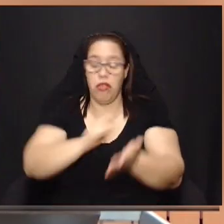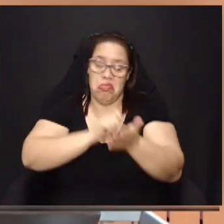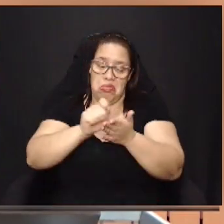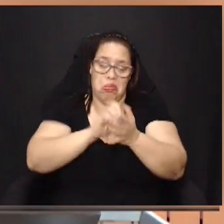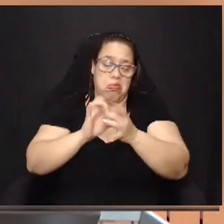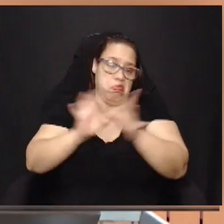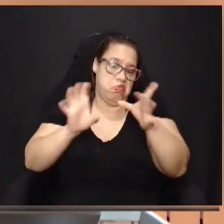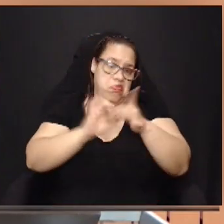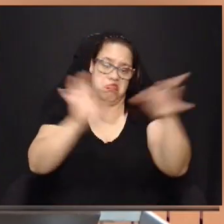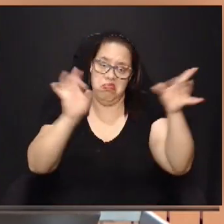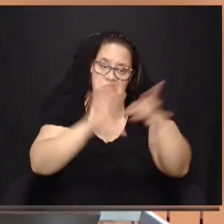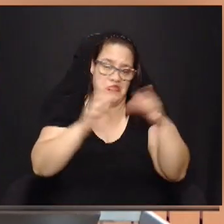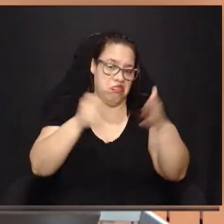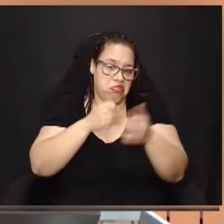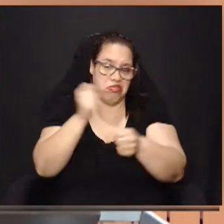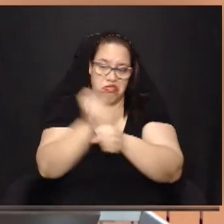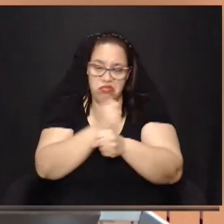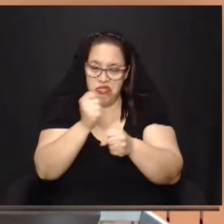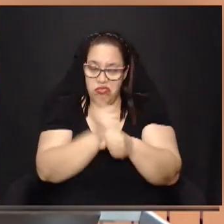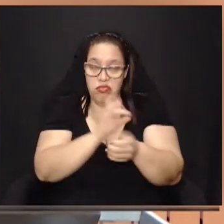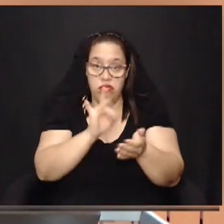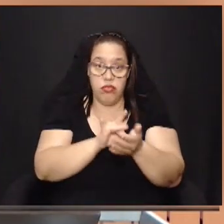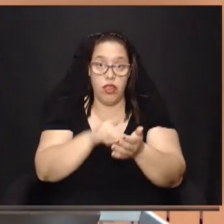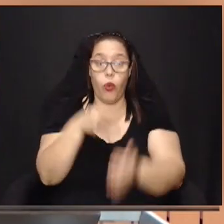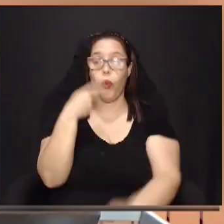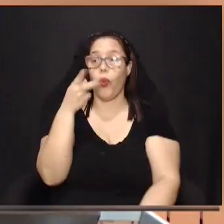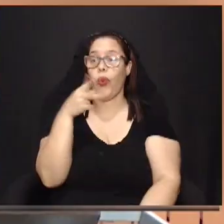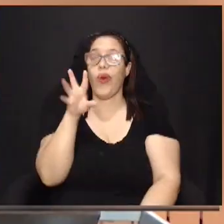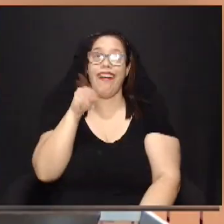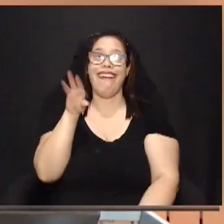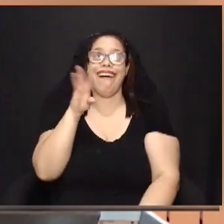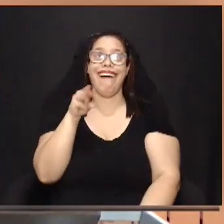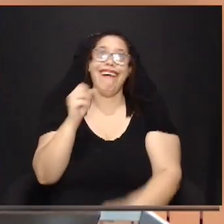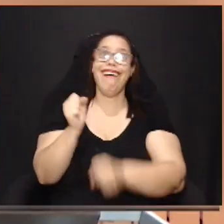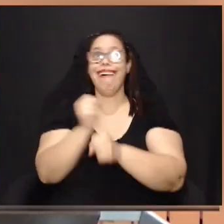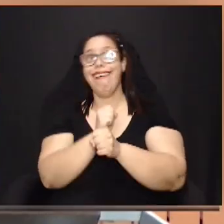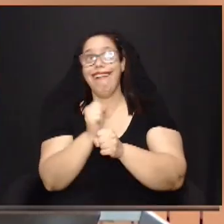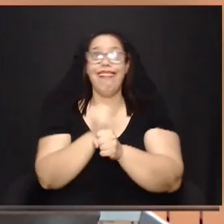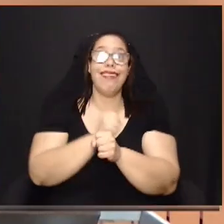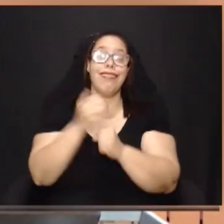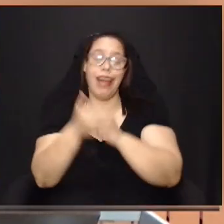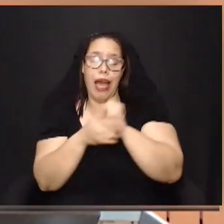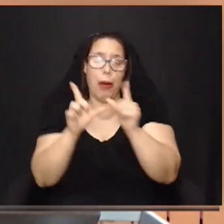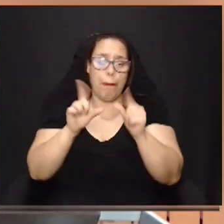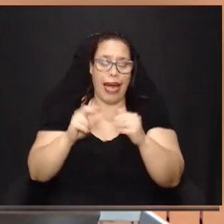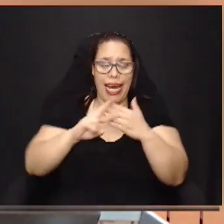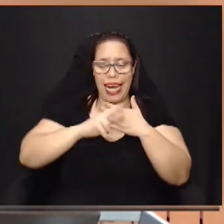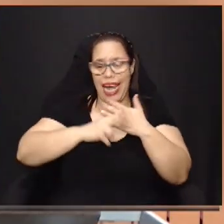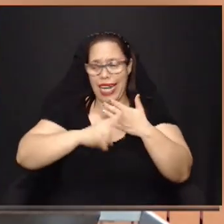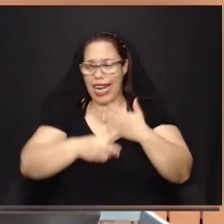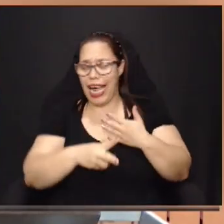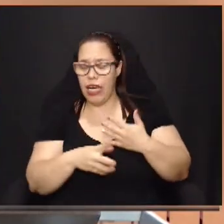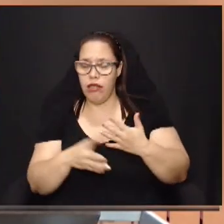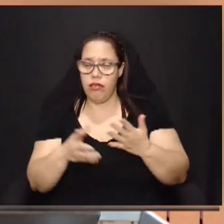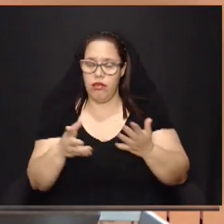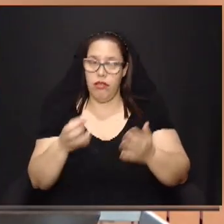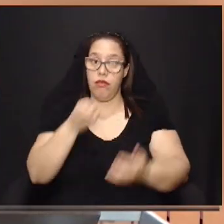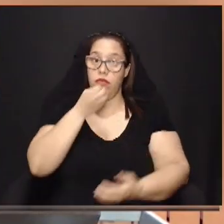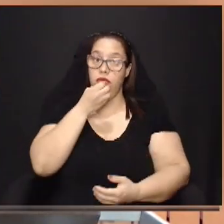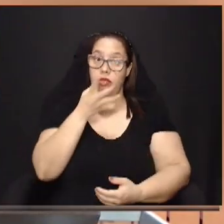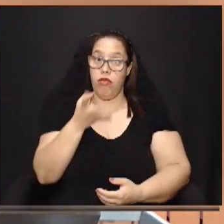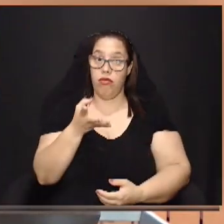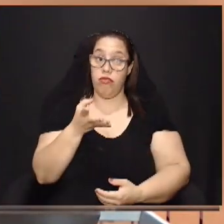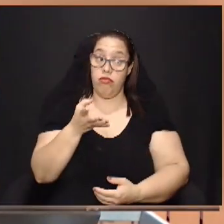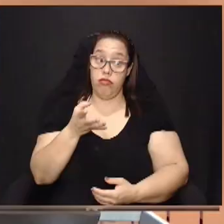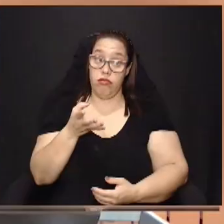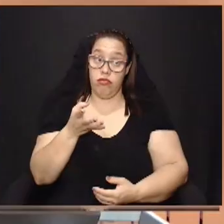execução de obras. E aí vem o argumento, né, de que são obras com baixo impacto e tudo mais. Bom, o critério que